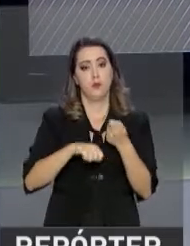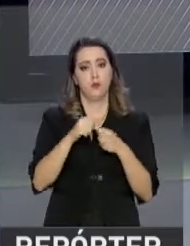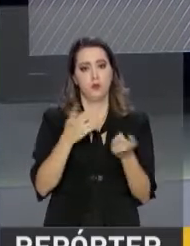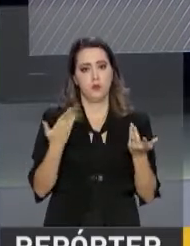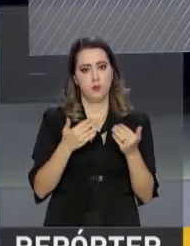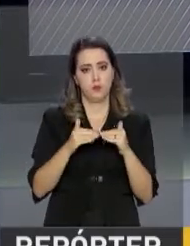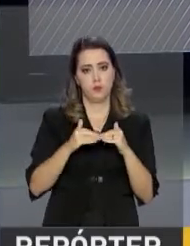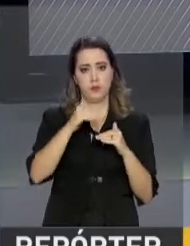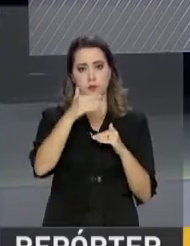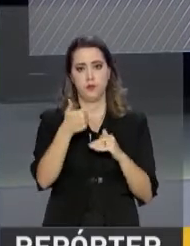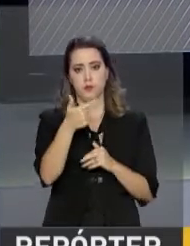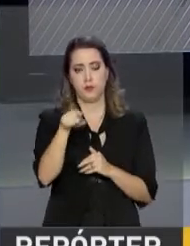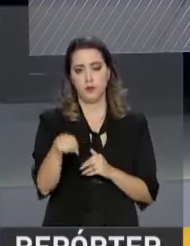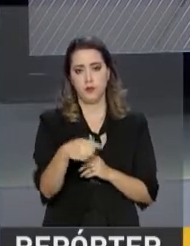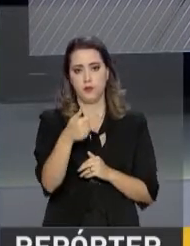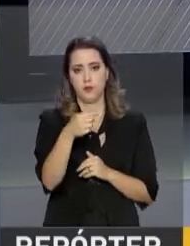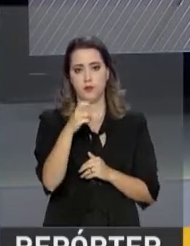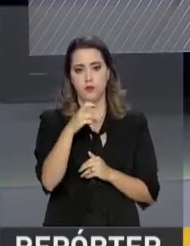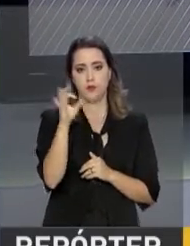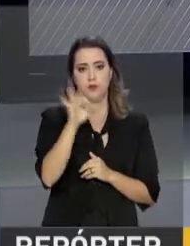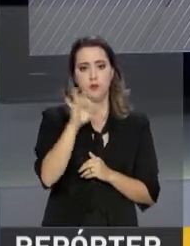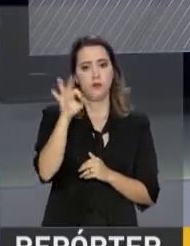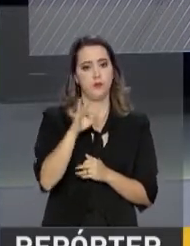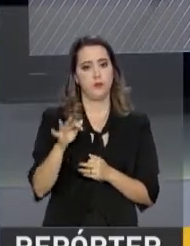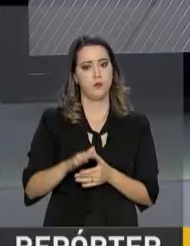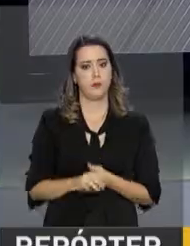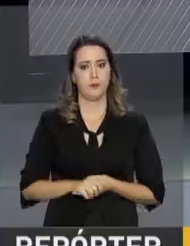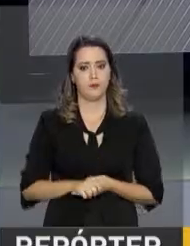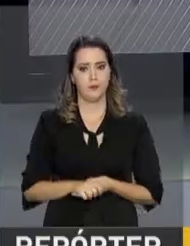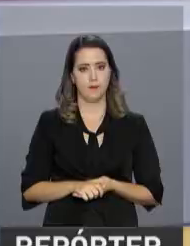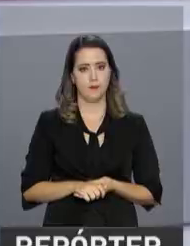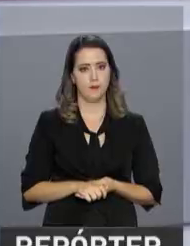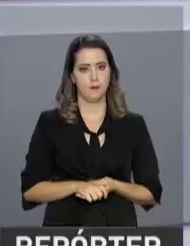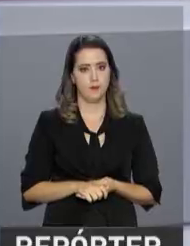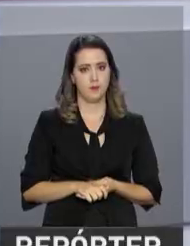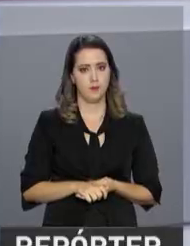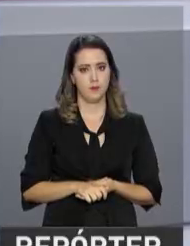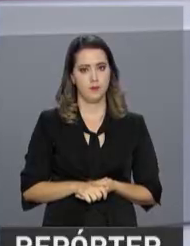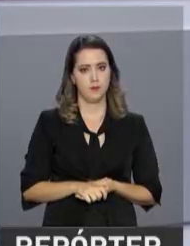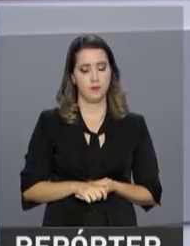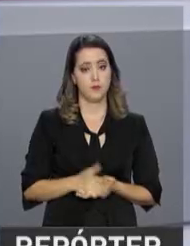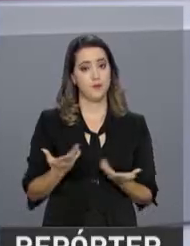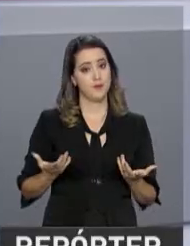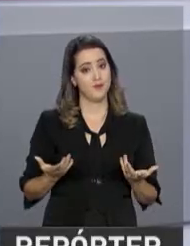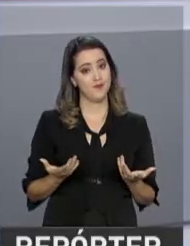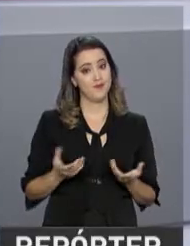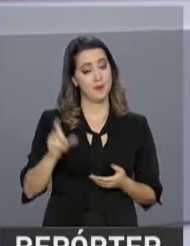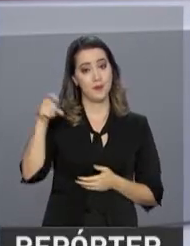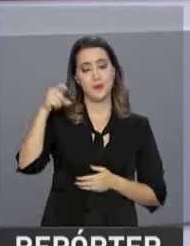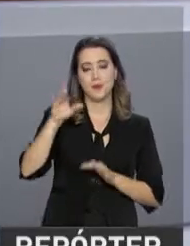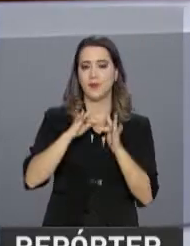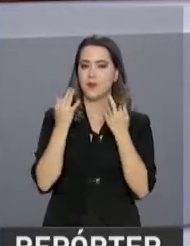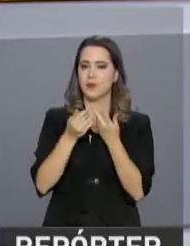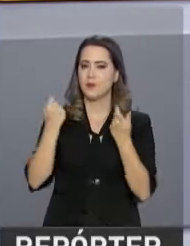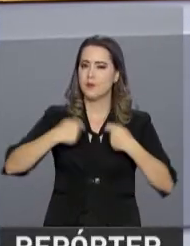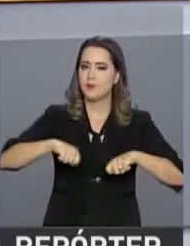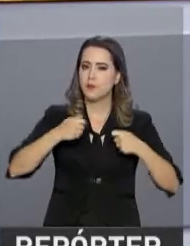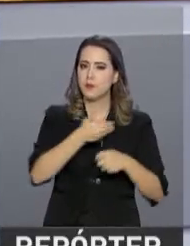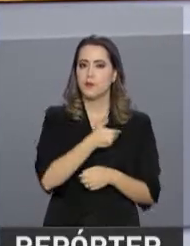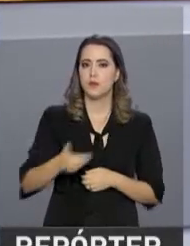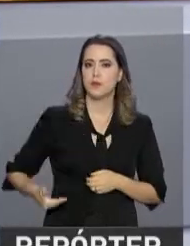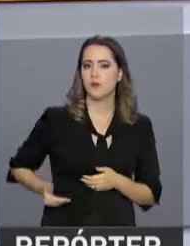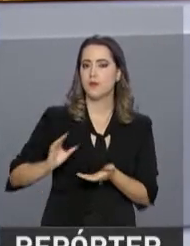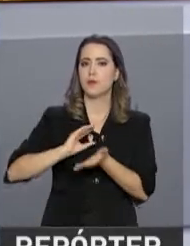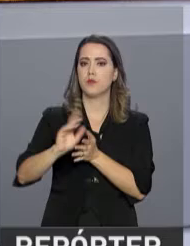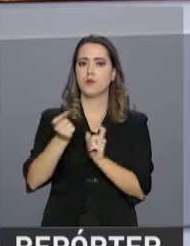que passou para 2,75 por cento para levar o bolsa família a quem precisa o governo investe